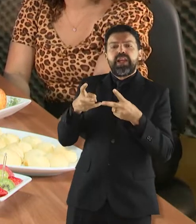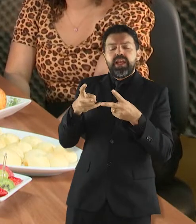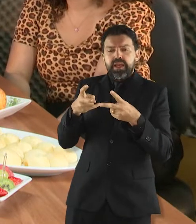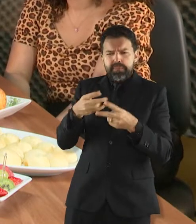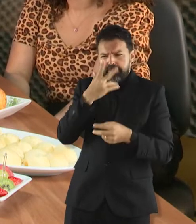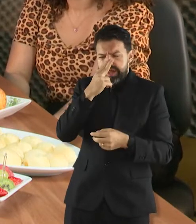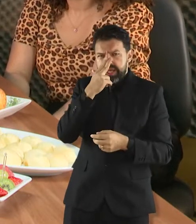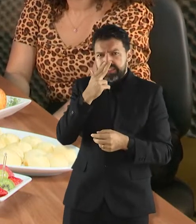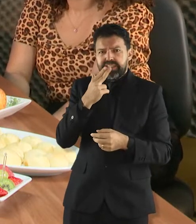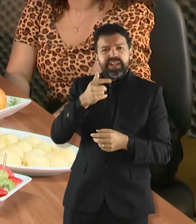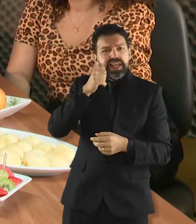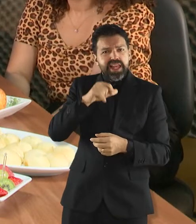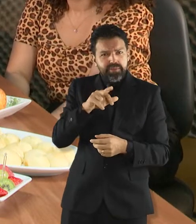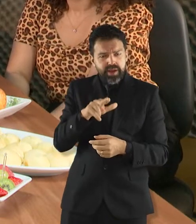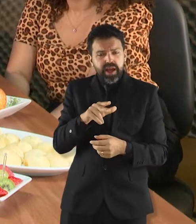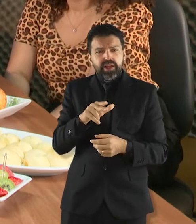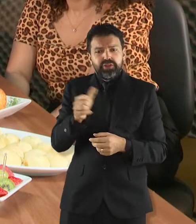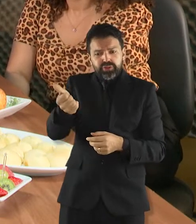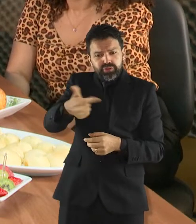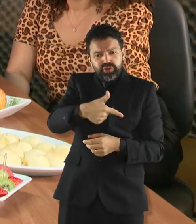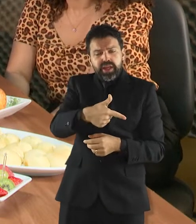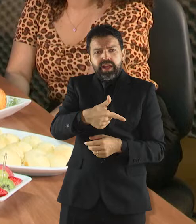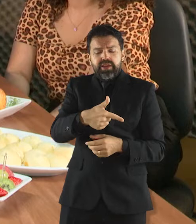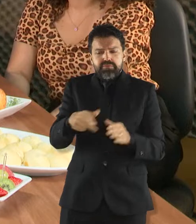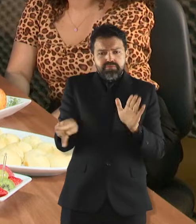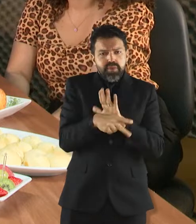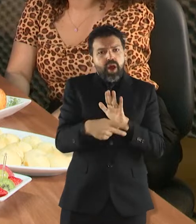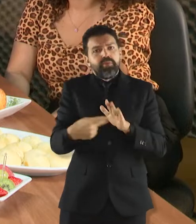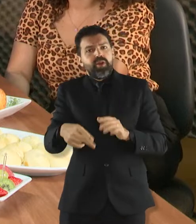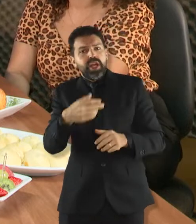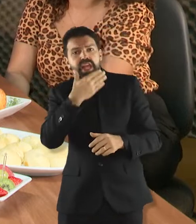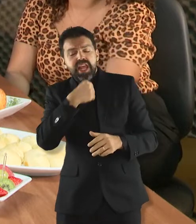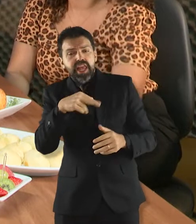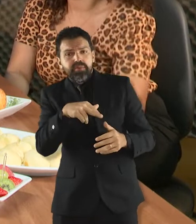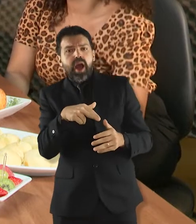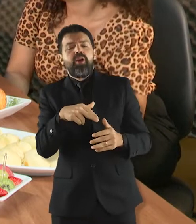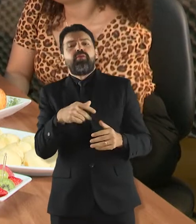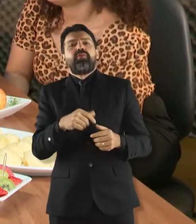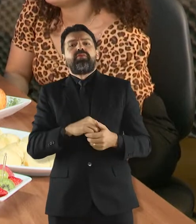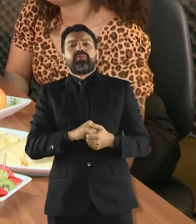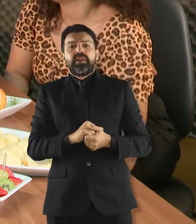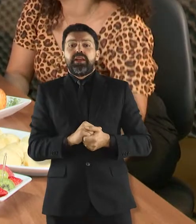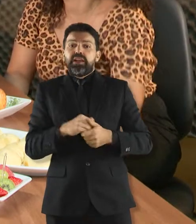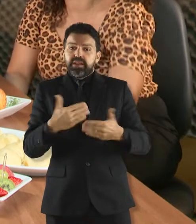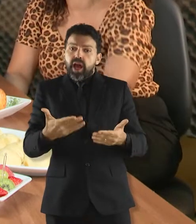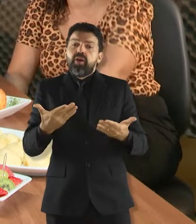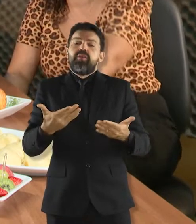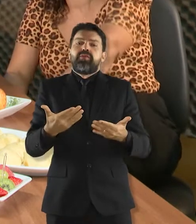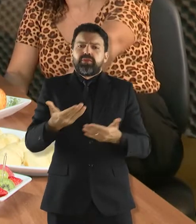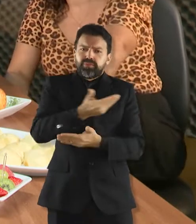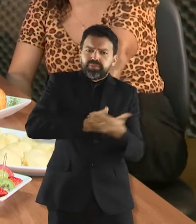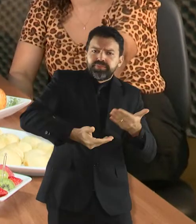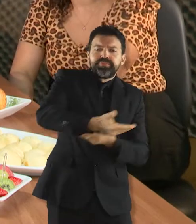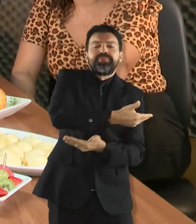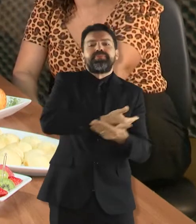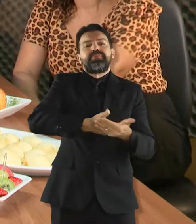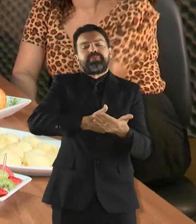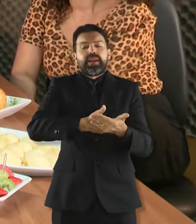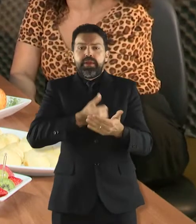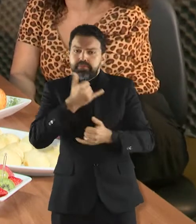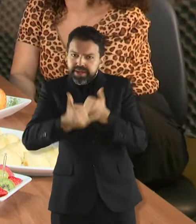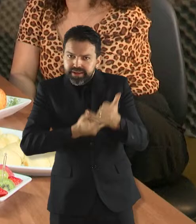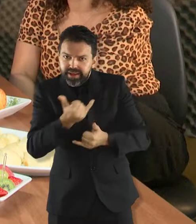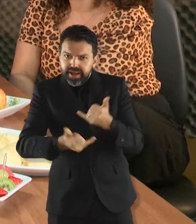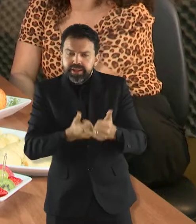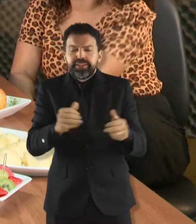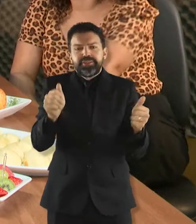das minhas sobrinhas do que dos meus irmãos. Teus irmãos. Isso, teve mais essa convivência assim, para brincar com eles, né? Isso.